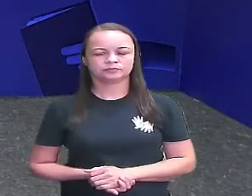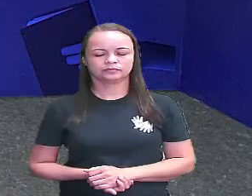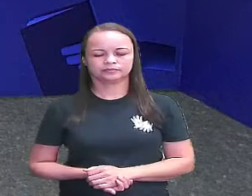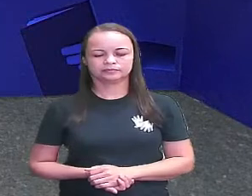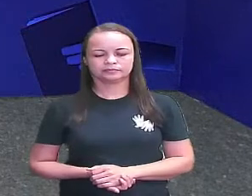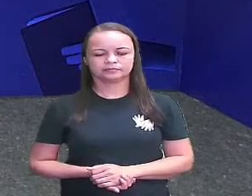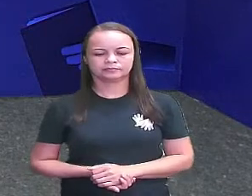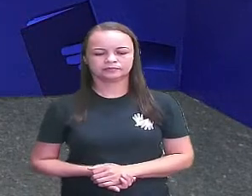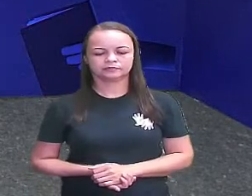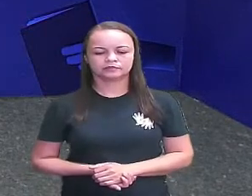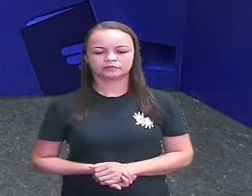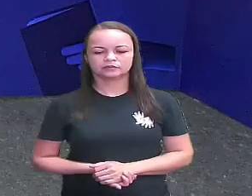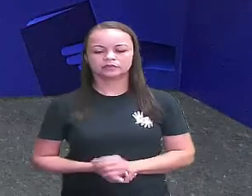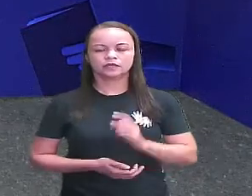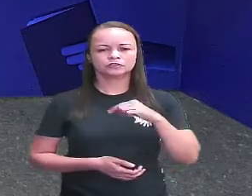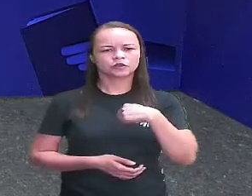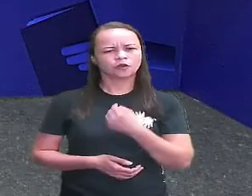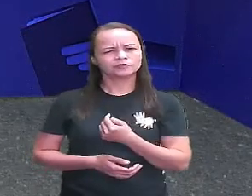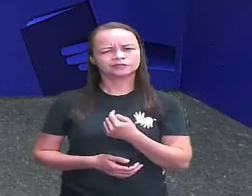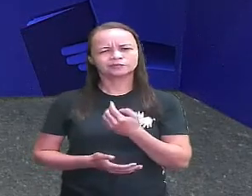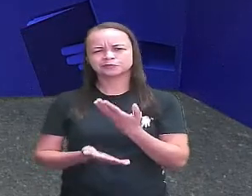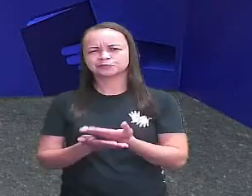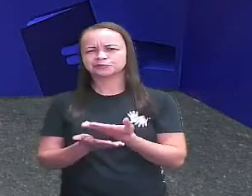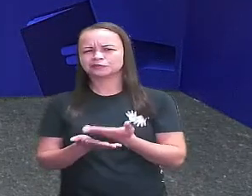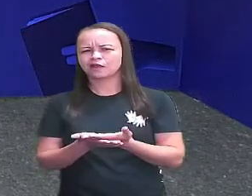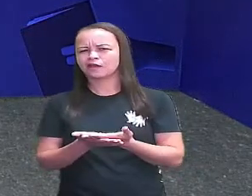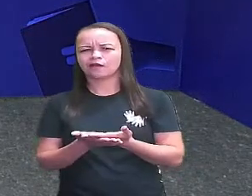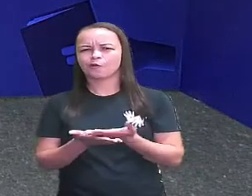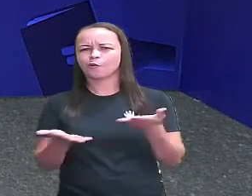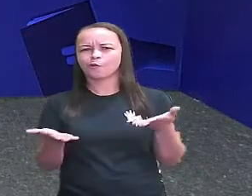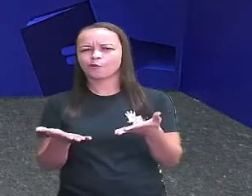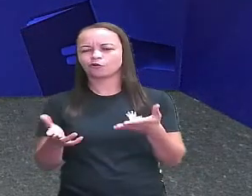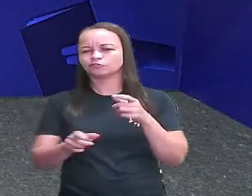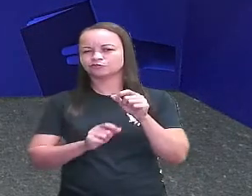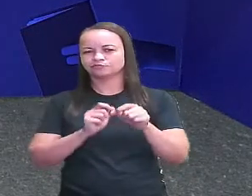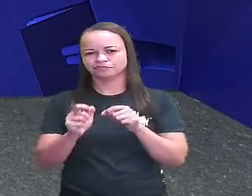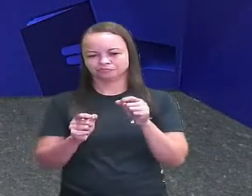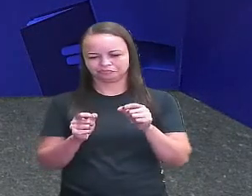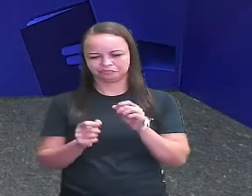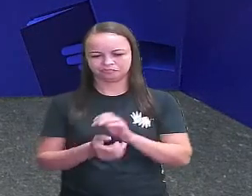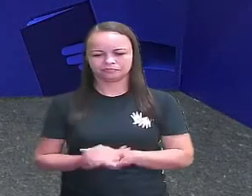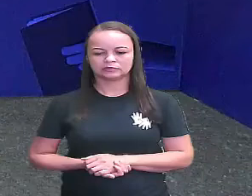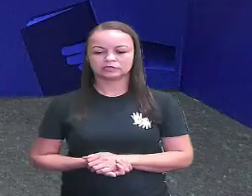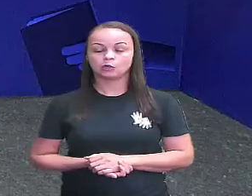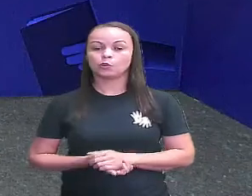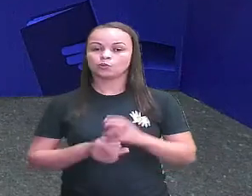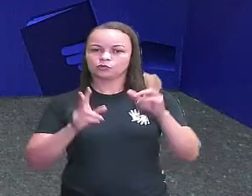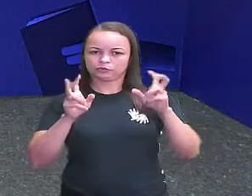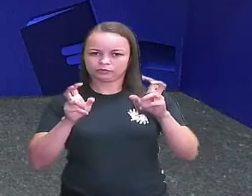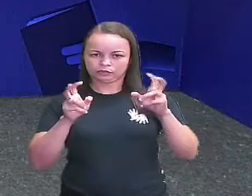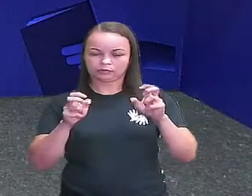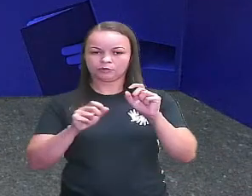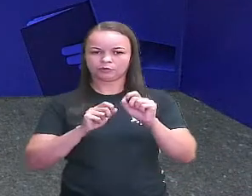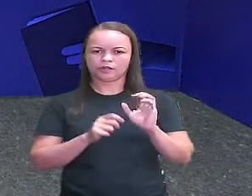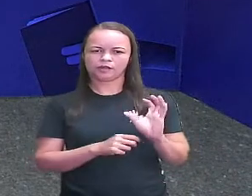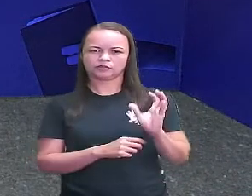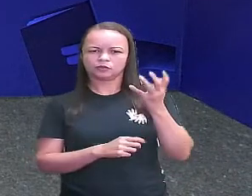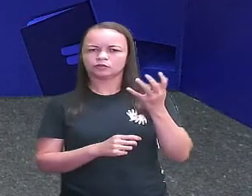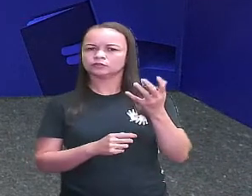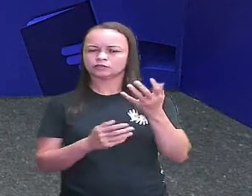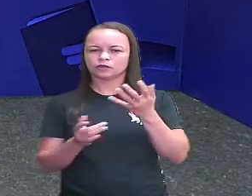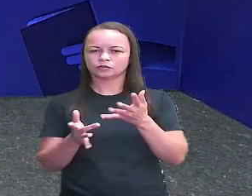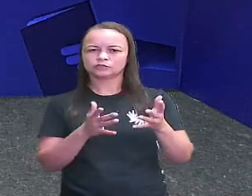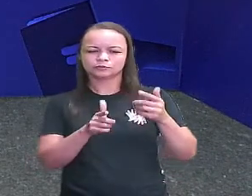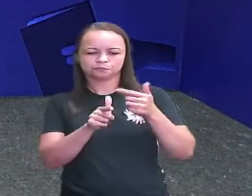O que é que nós vamos estudar hoje? Nosso tema de hoje é resolução de